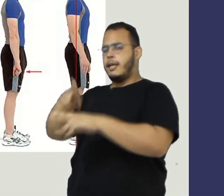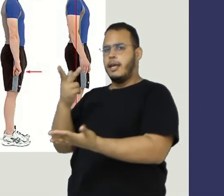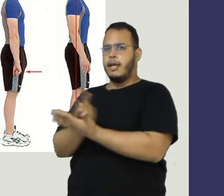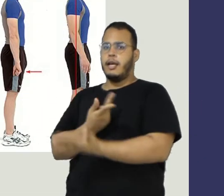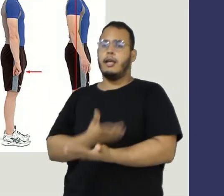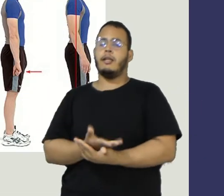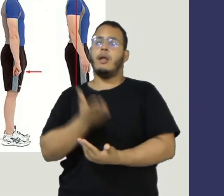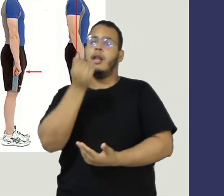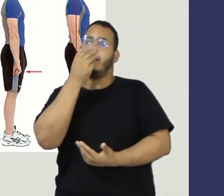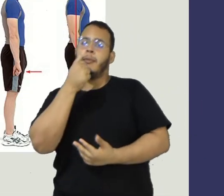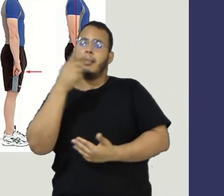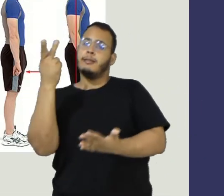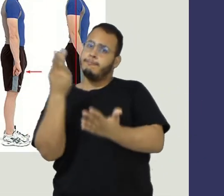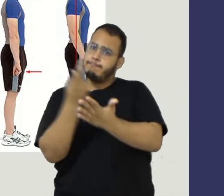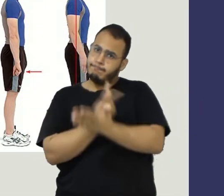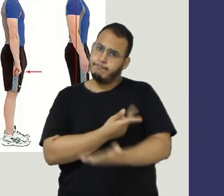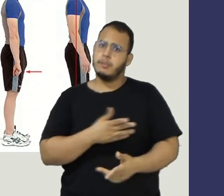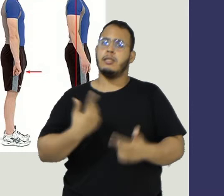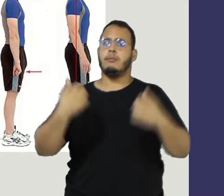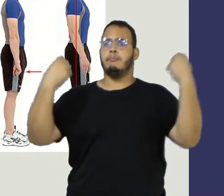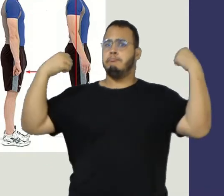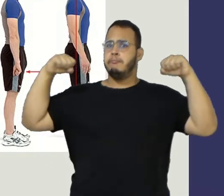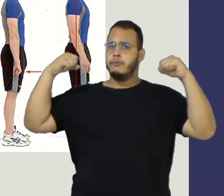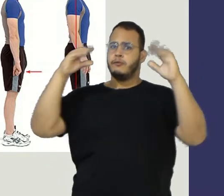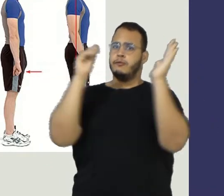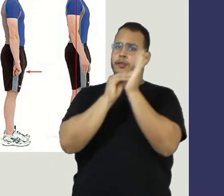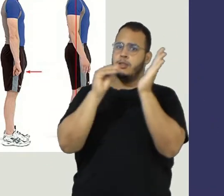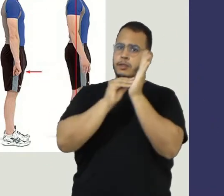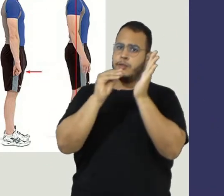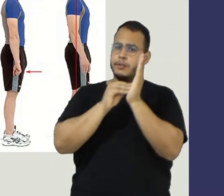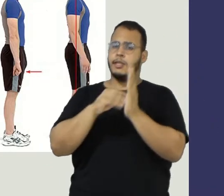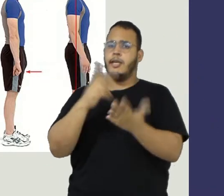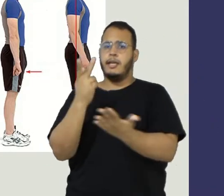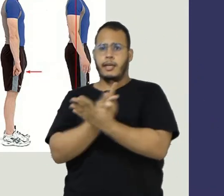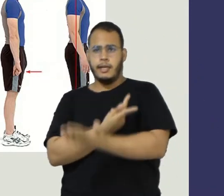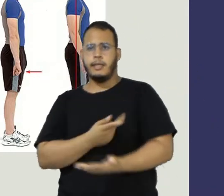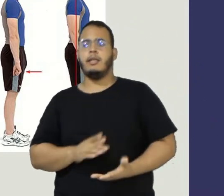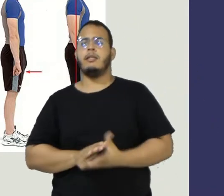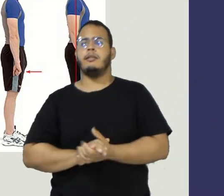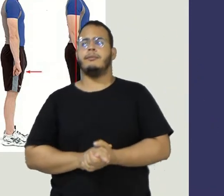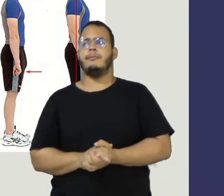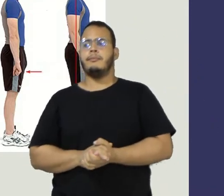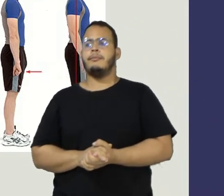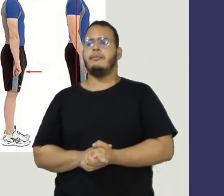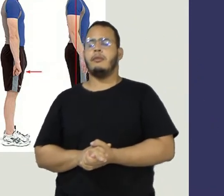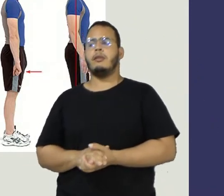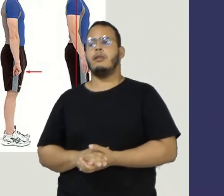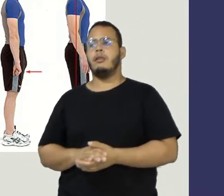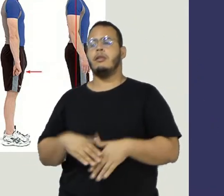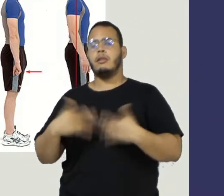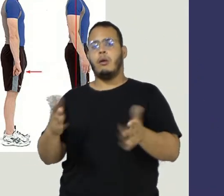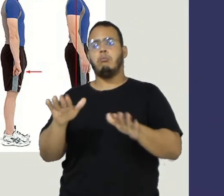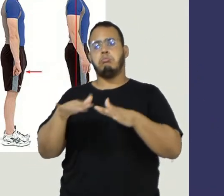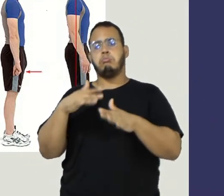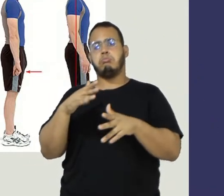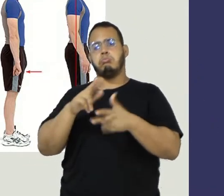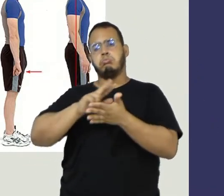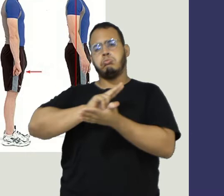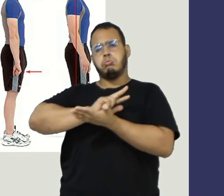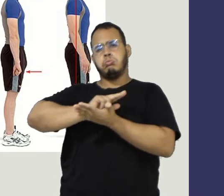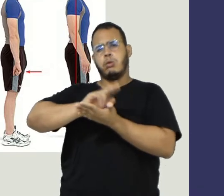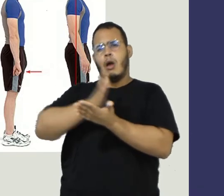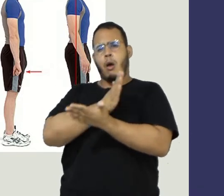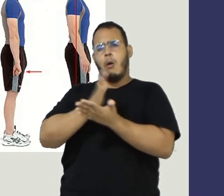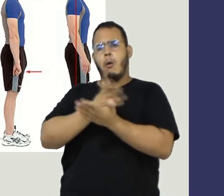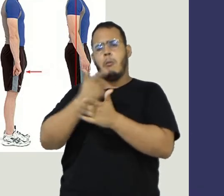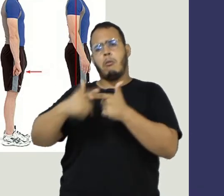alimentação deficiente, prática de exercícios físicos de maneiras também inadequadas, certo? E alguns problemas principais que vão estar